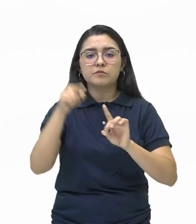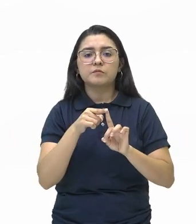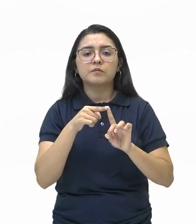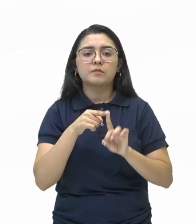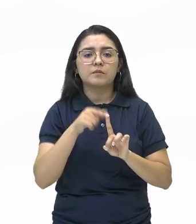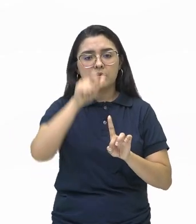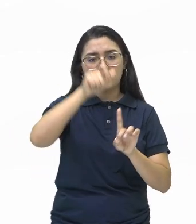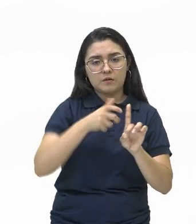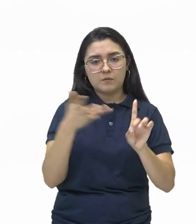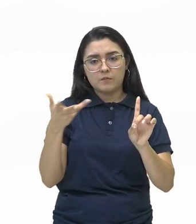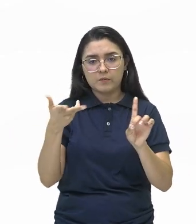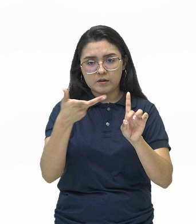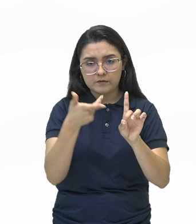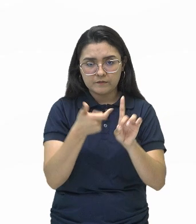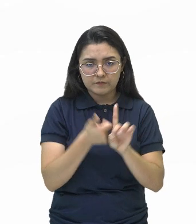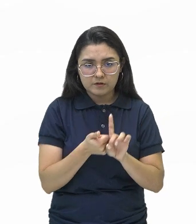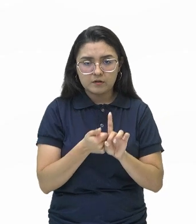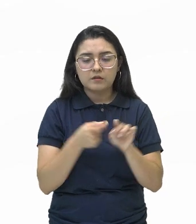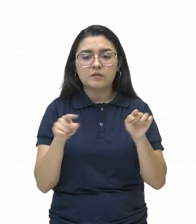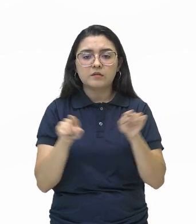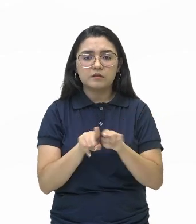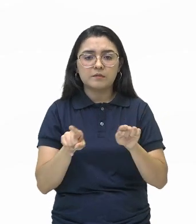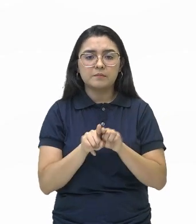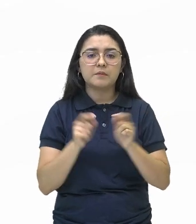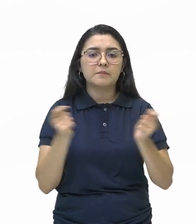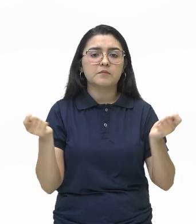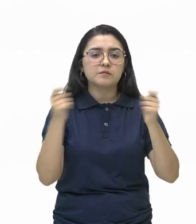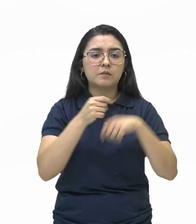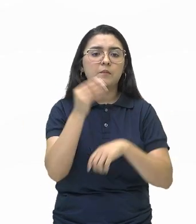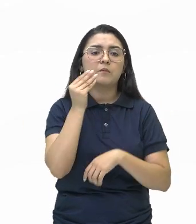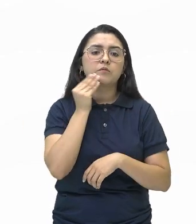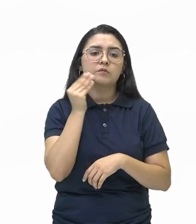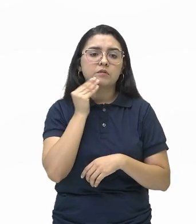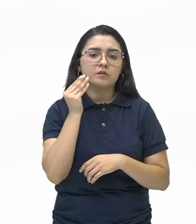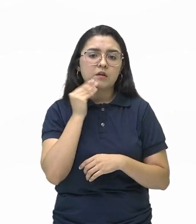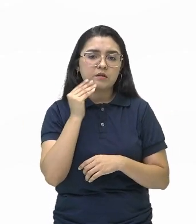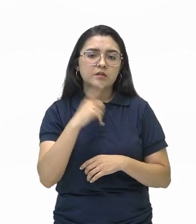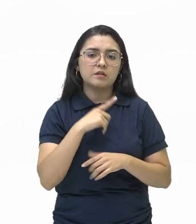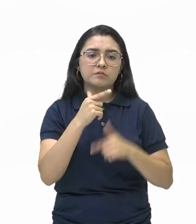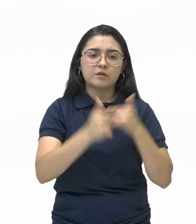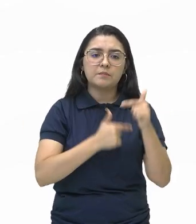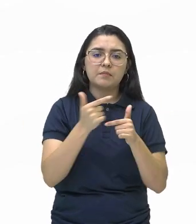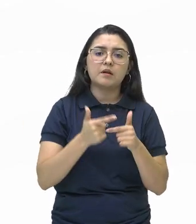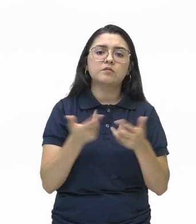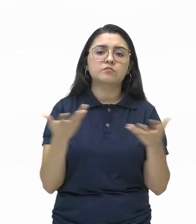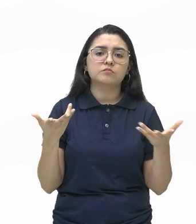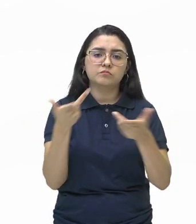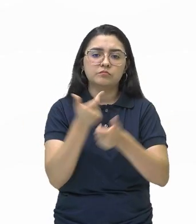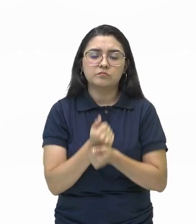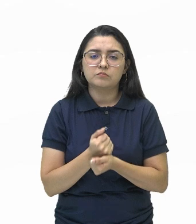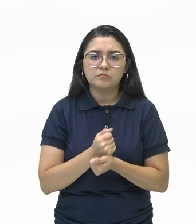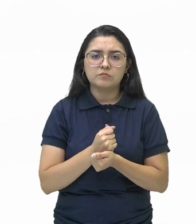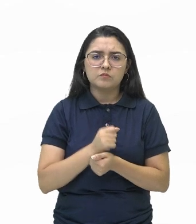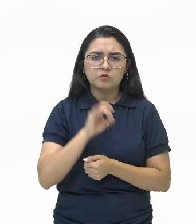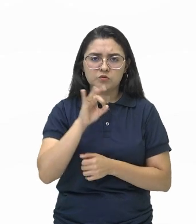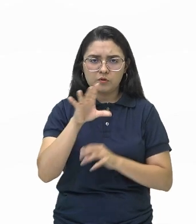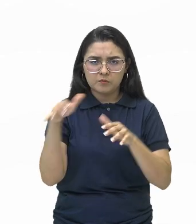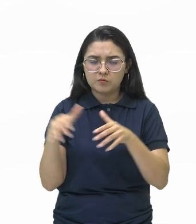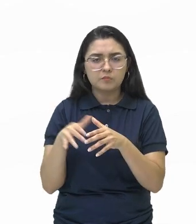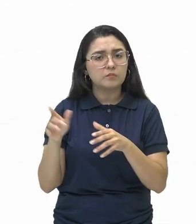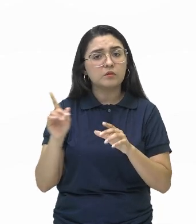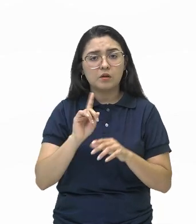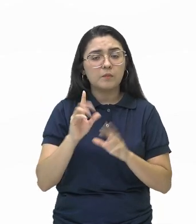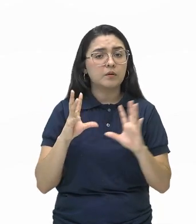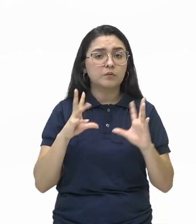Qualificar e ampliar o acesso a empregos qualificados para todos, não só para alguns grupos,